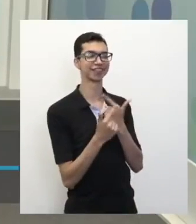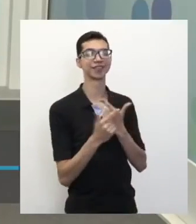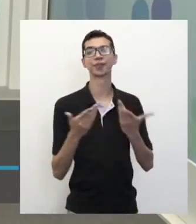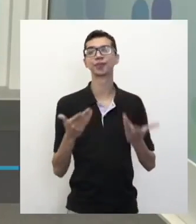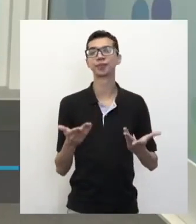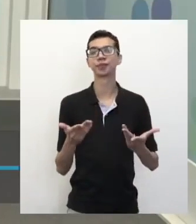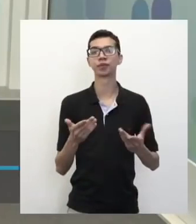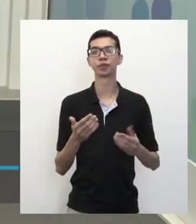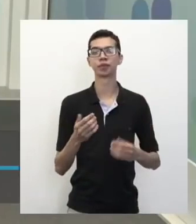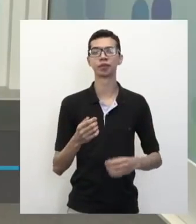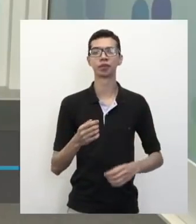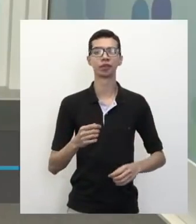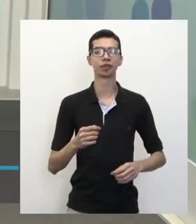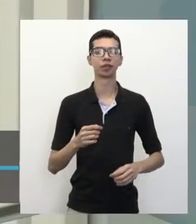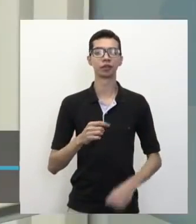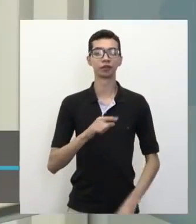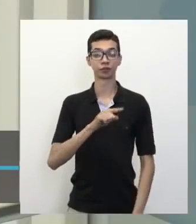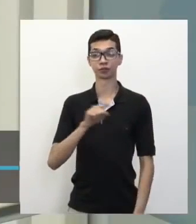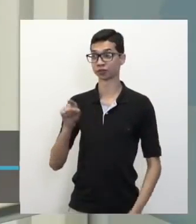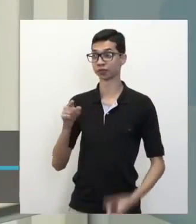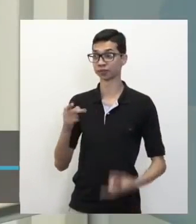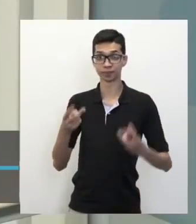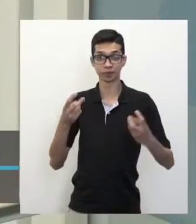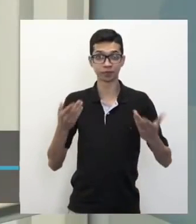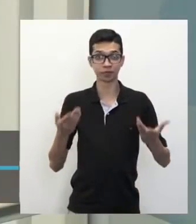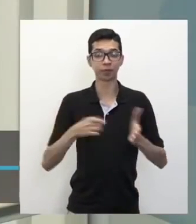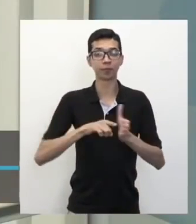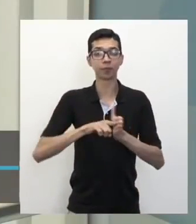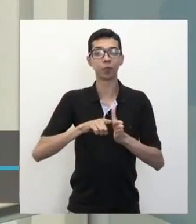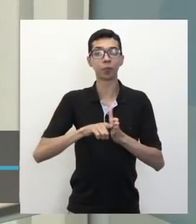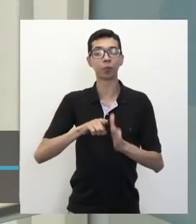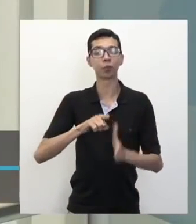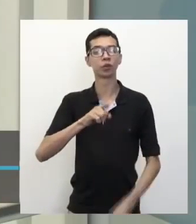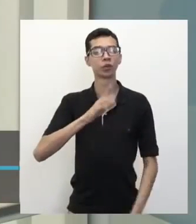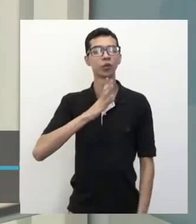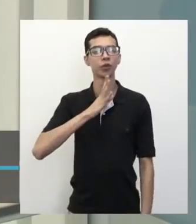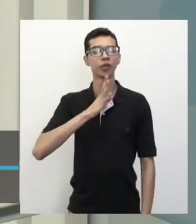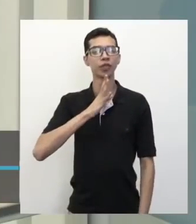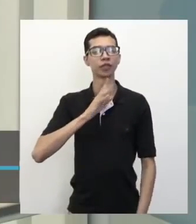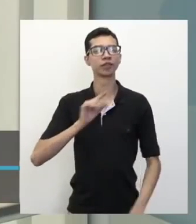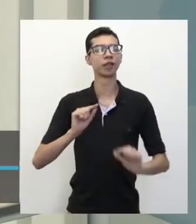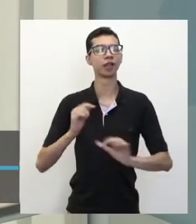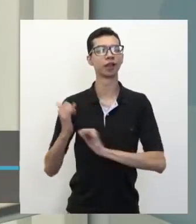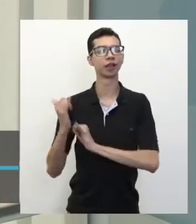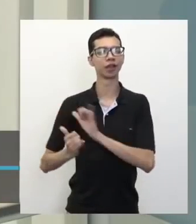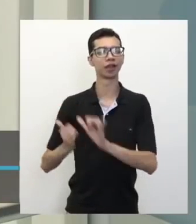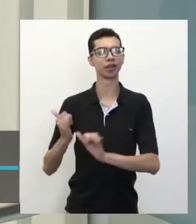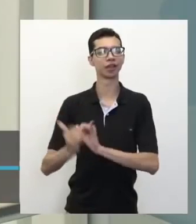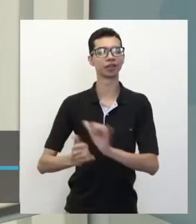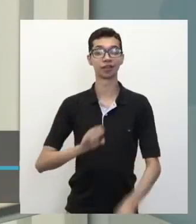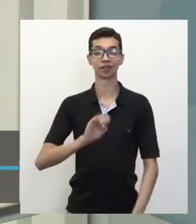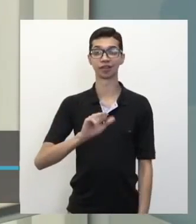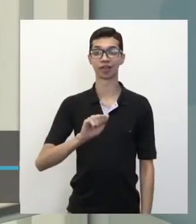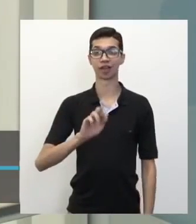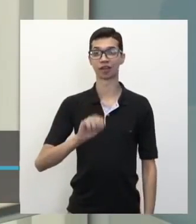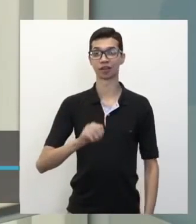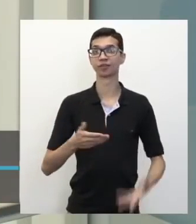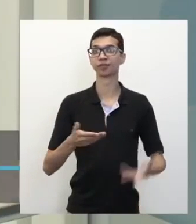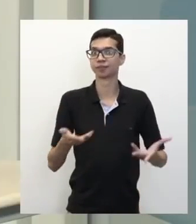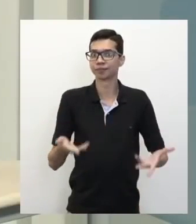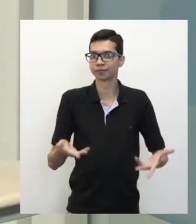viram que a gente não fez à toa a pergunta se você conhecia a lenda da Yara, né? E